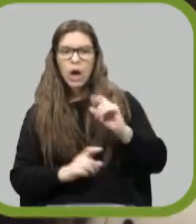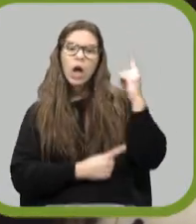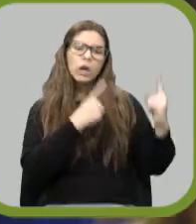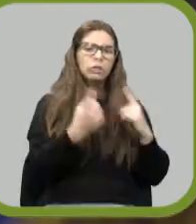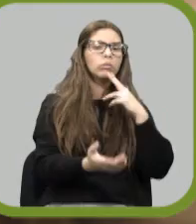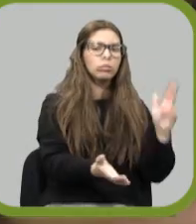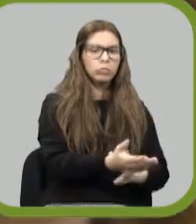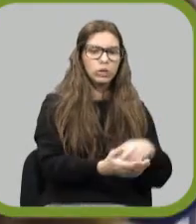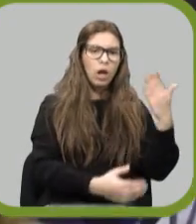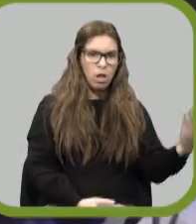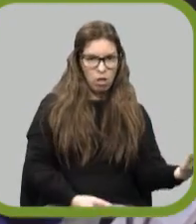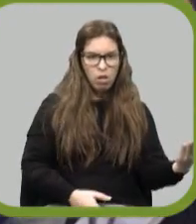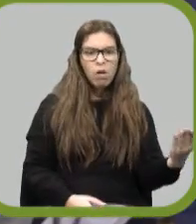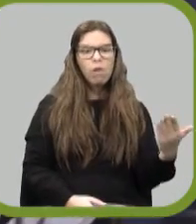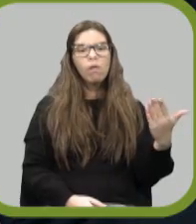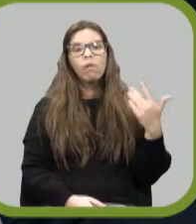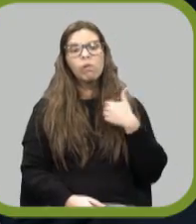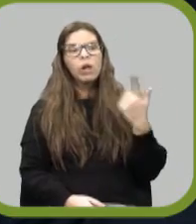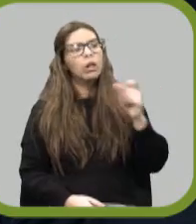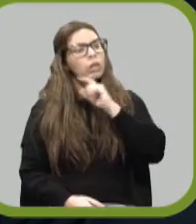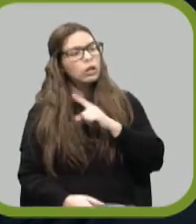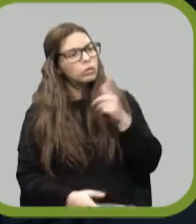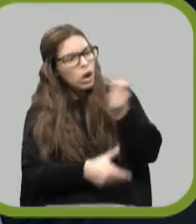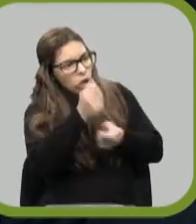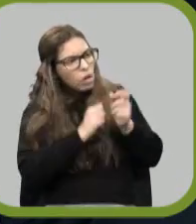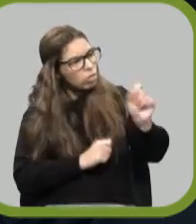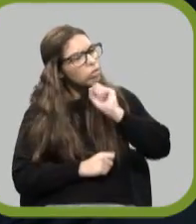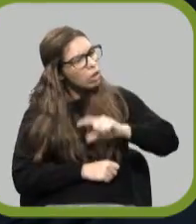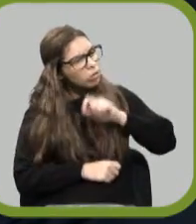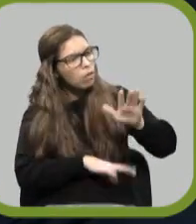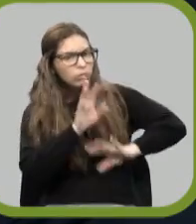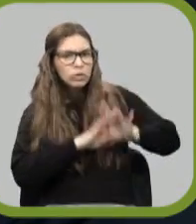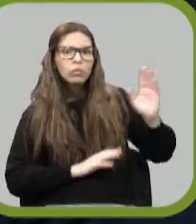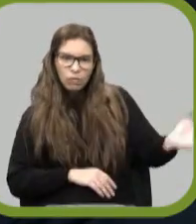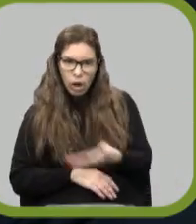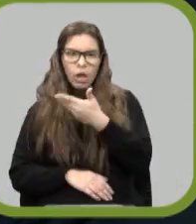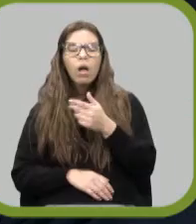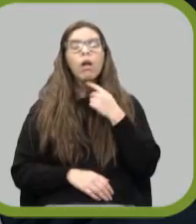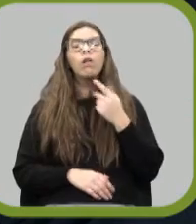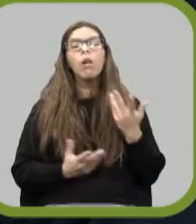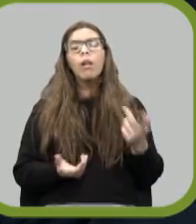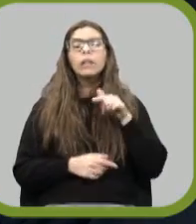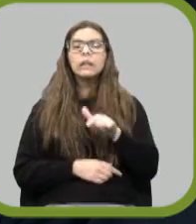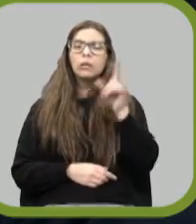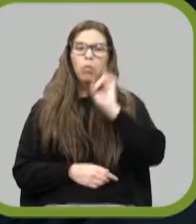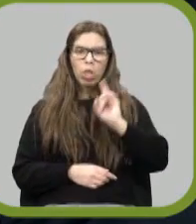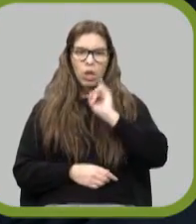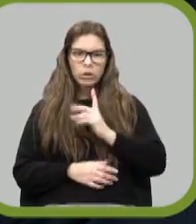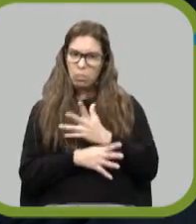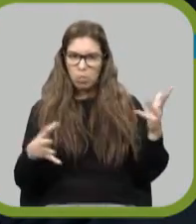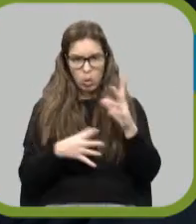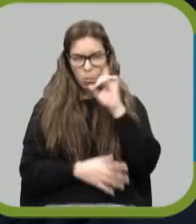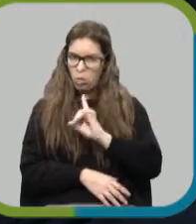têm as ferramentas e só precisam de alguém que lhes diga: sim, tu és capaz, tu consegues. E, portanto, são